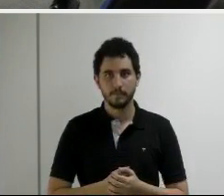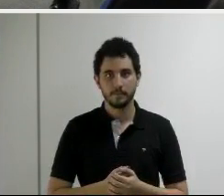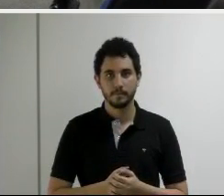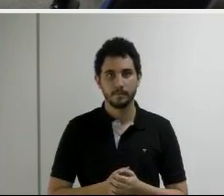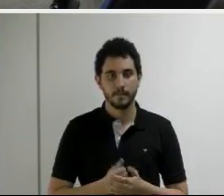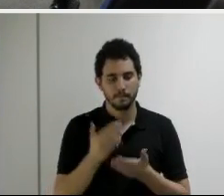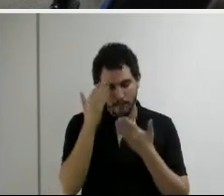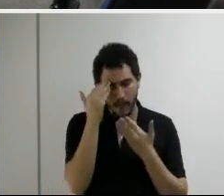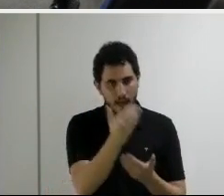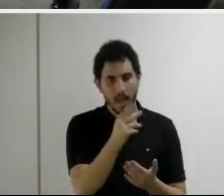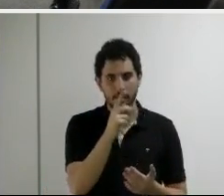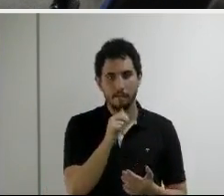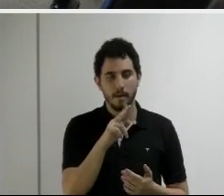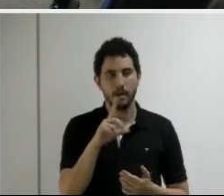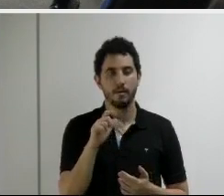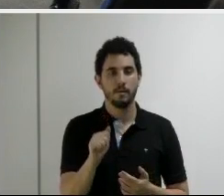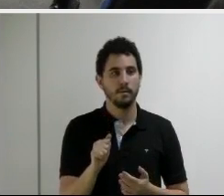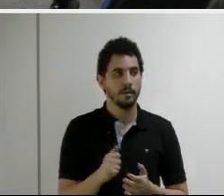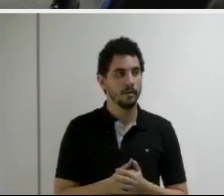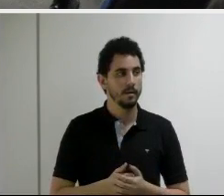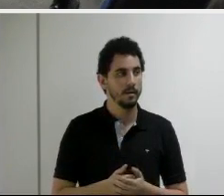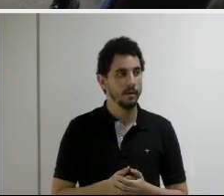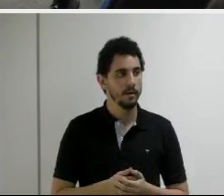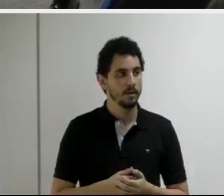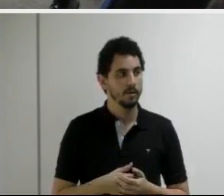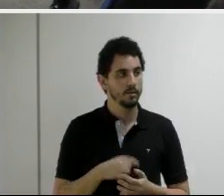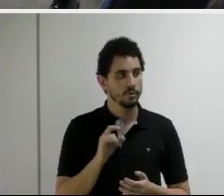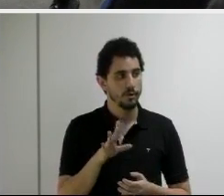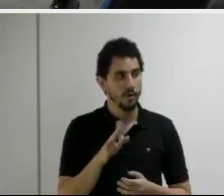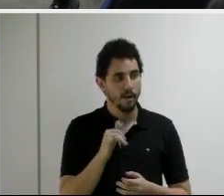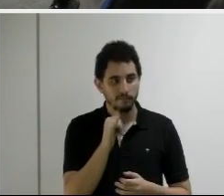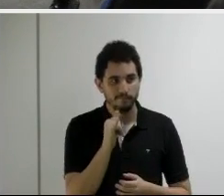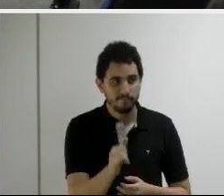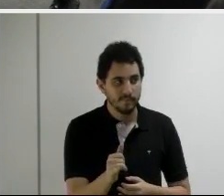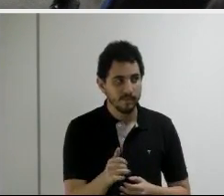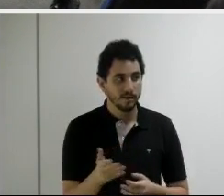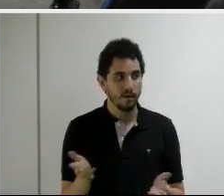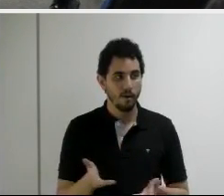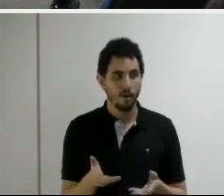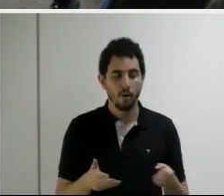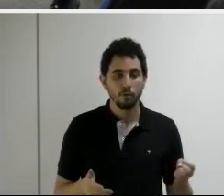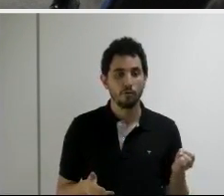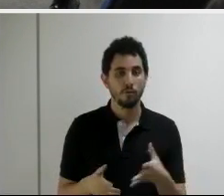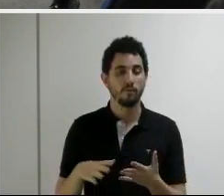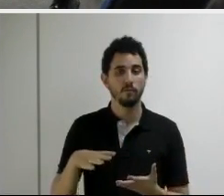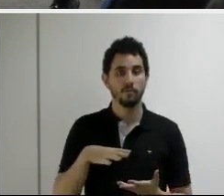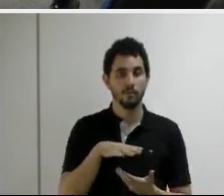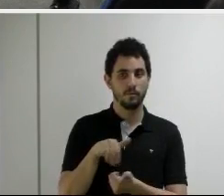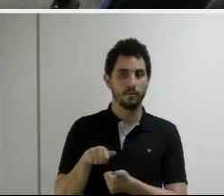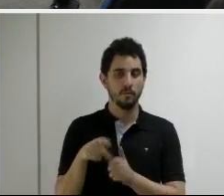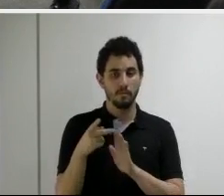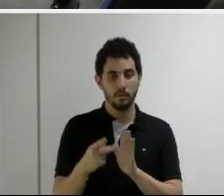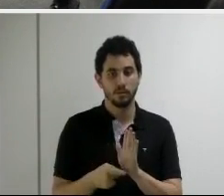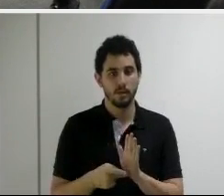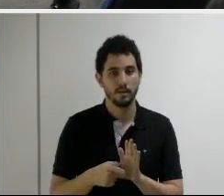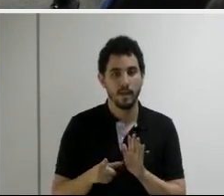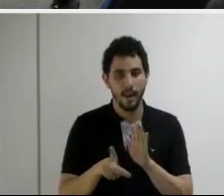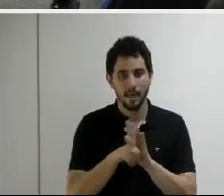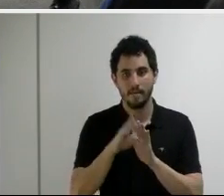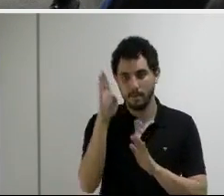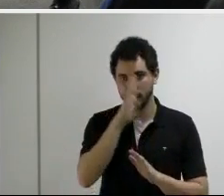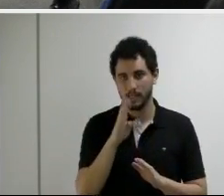Obrigado, Paula. Ana Paula, antes de passar mais, eu só queria fazer um registro que entramos numa nova era, onde se pode dizer que o projeto Lei Brasileira é